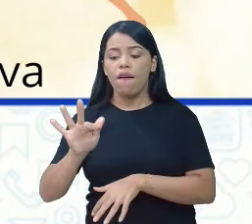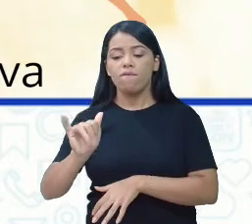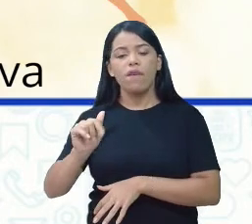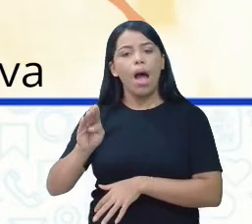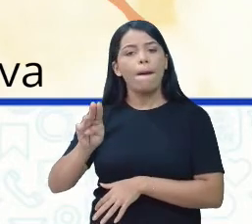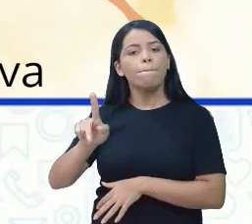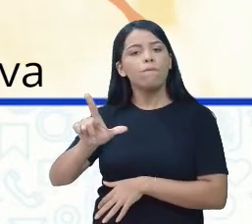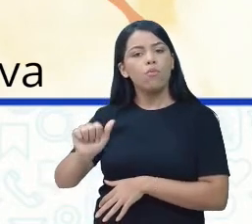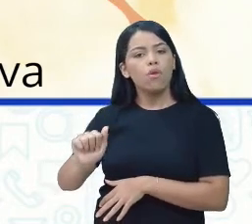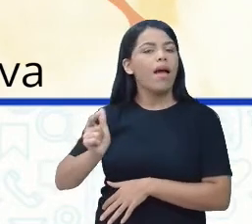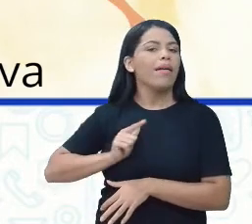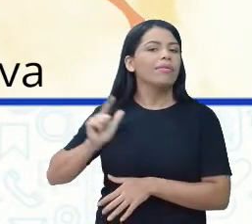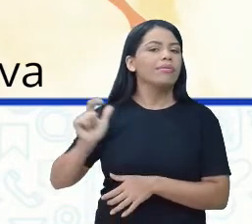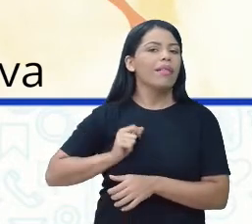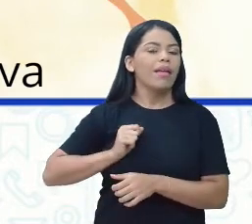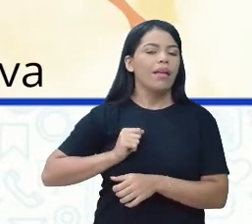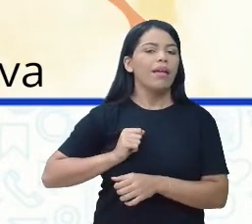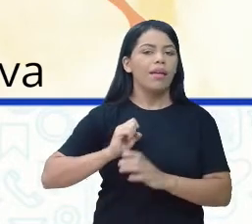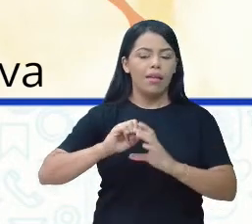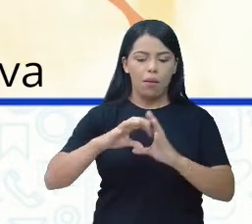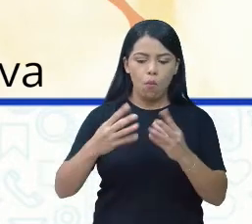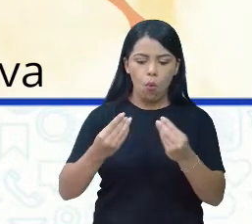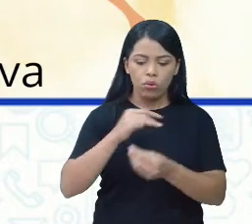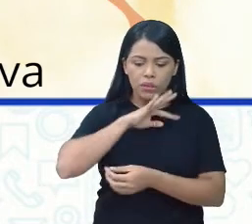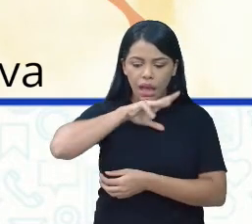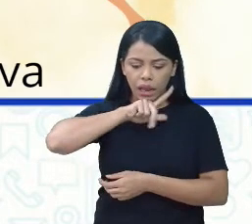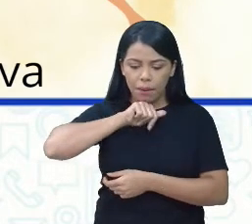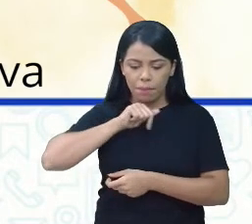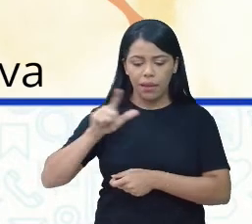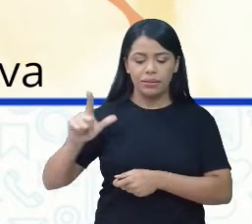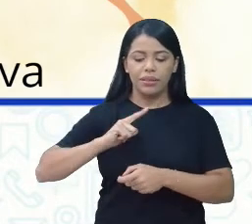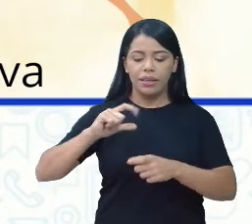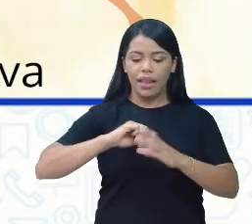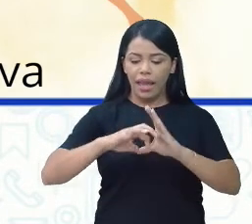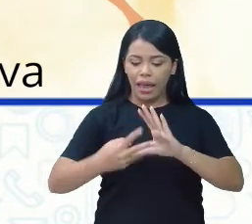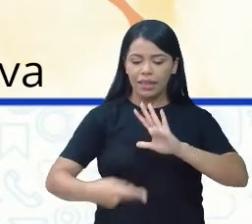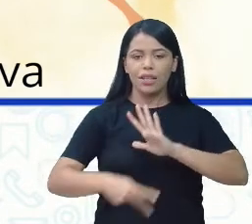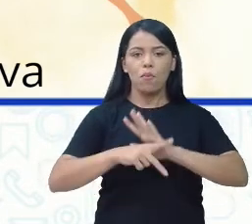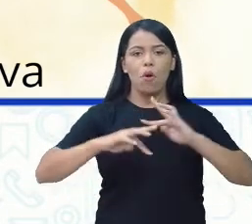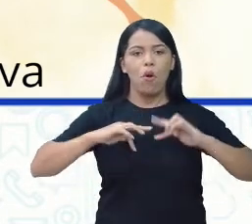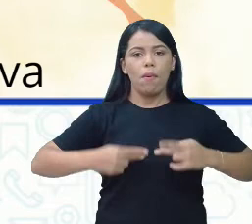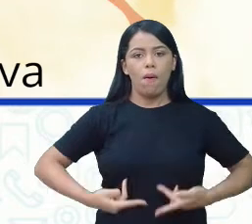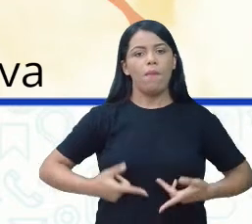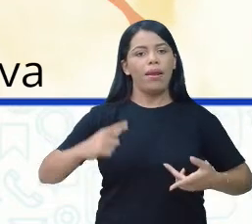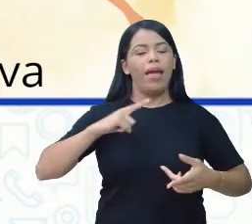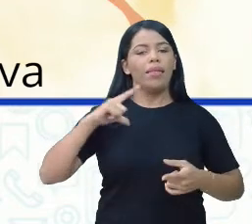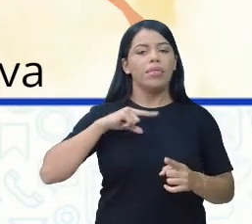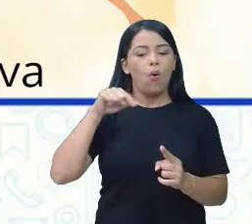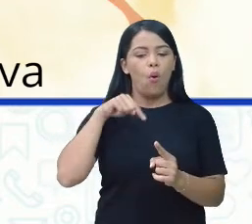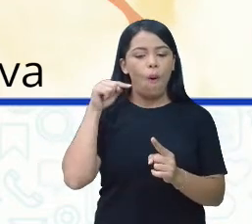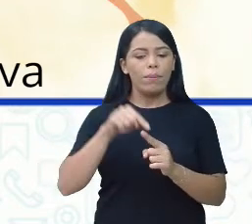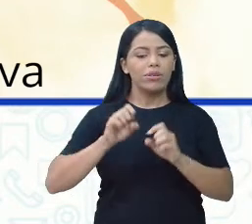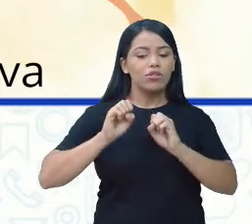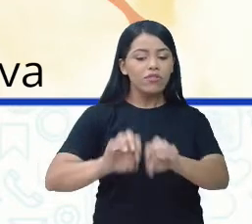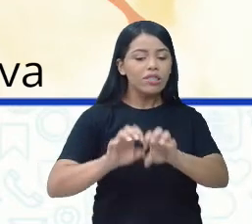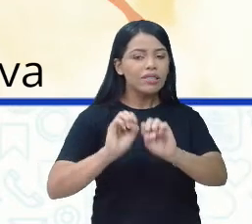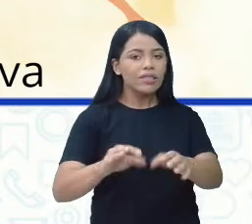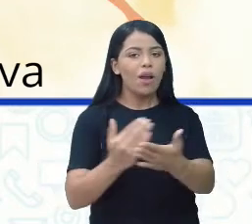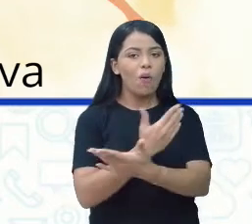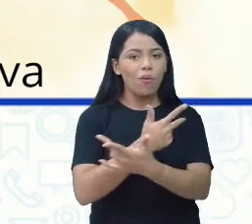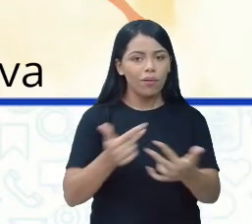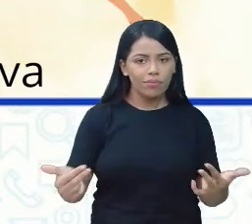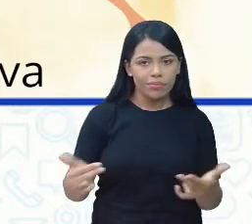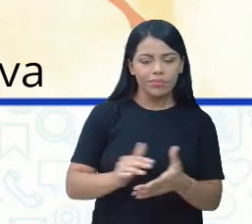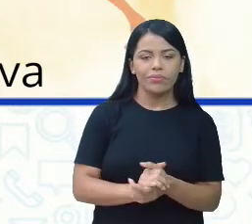apresentam características humanas. Olha só que peculiar. As fábulas têm função educativa, ou seja, transmitem um